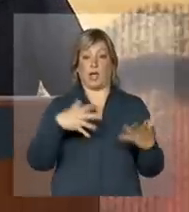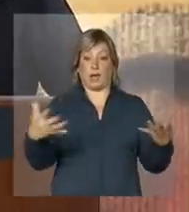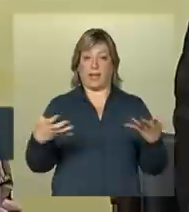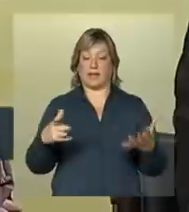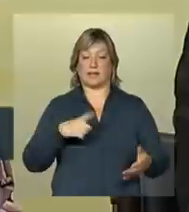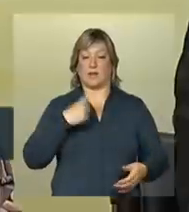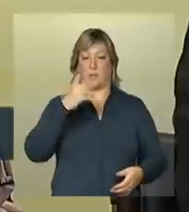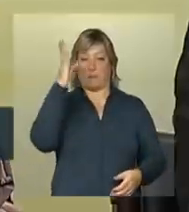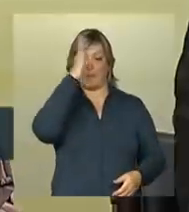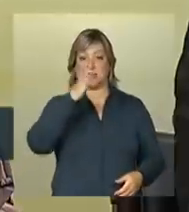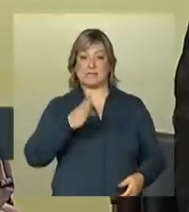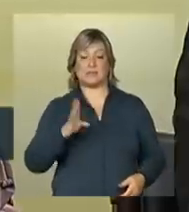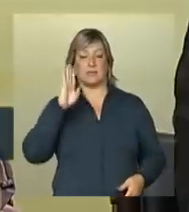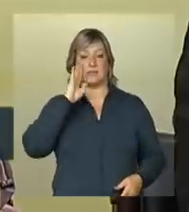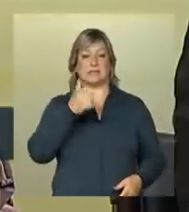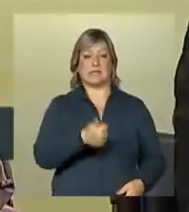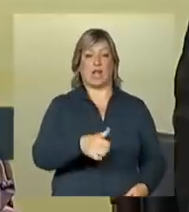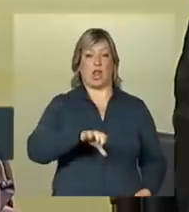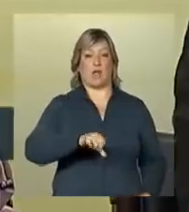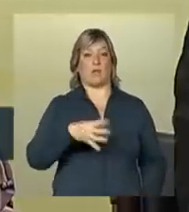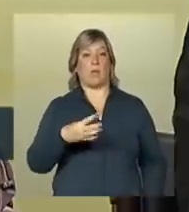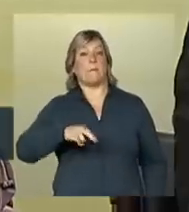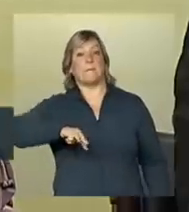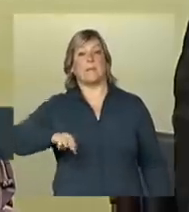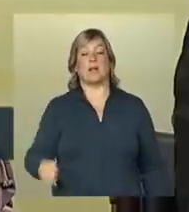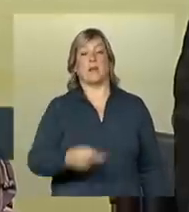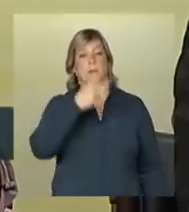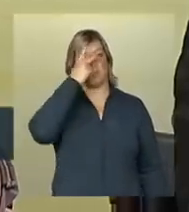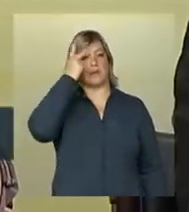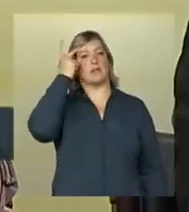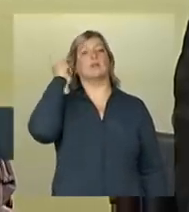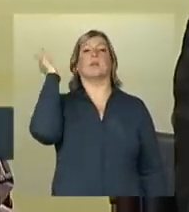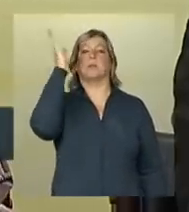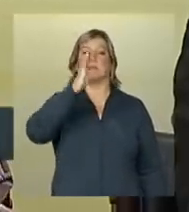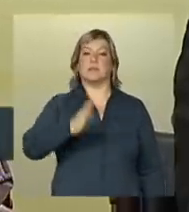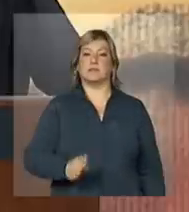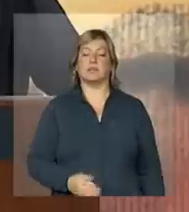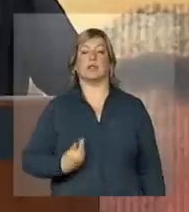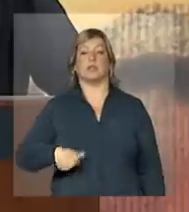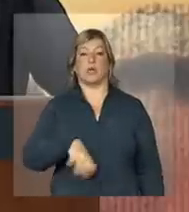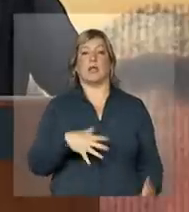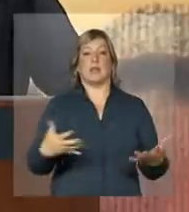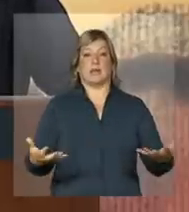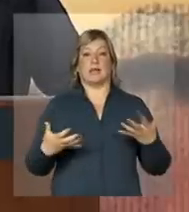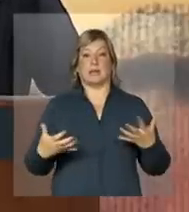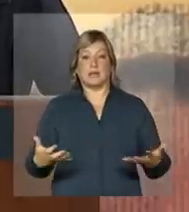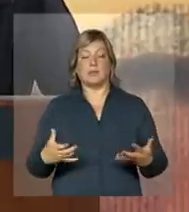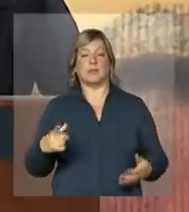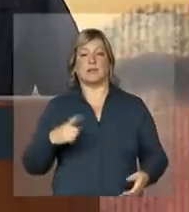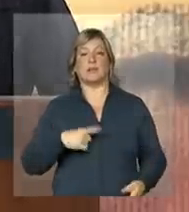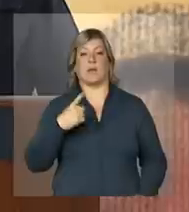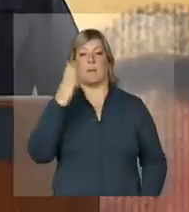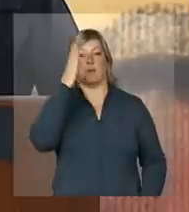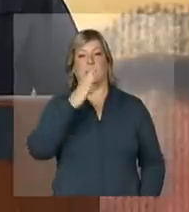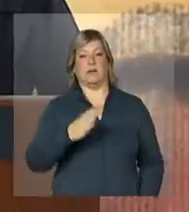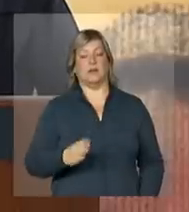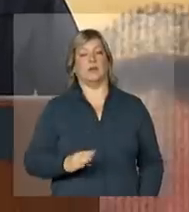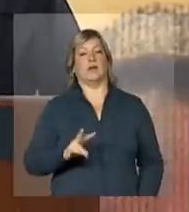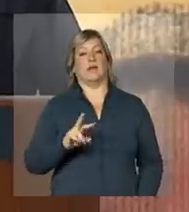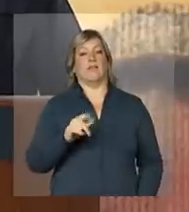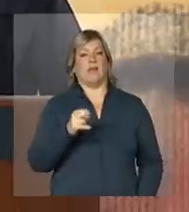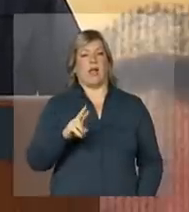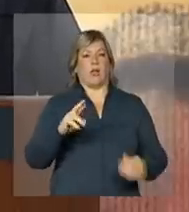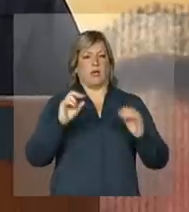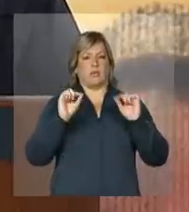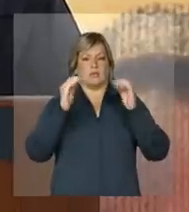que é um Brasil para 194 milhões de brasileiros queremos ter um Brasil que valorize o que é a nossa